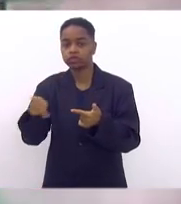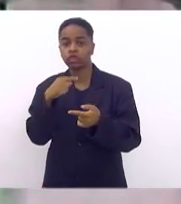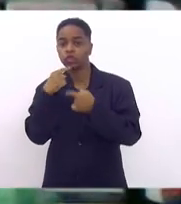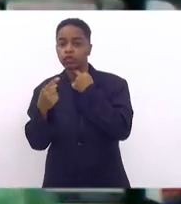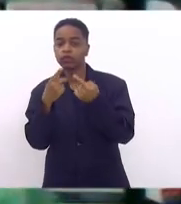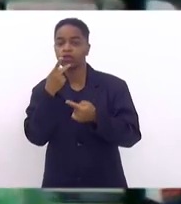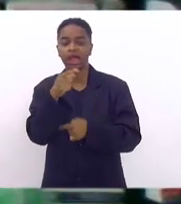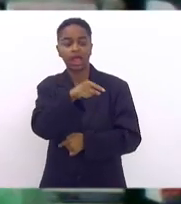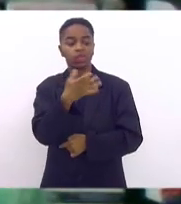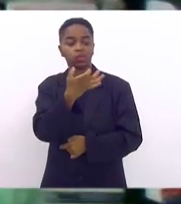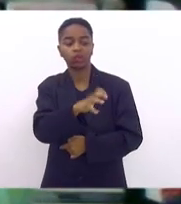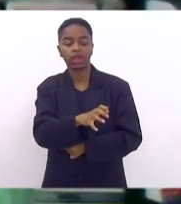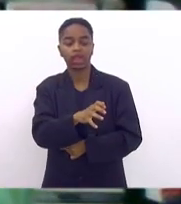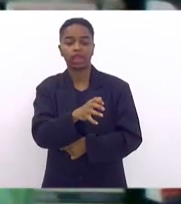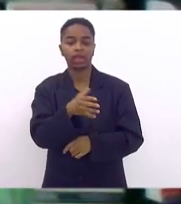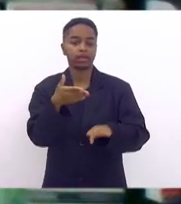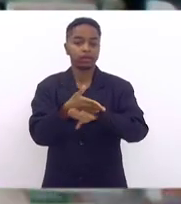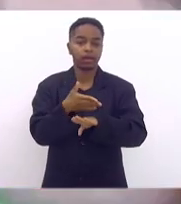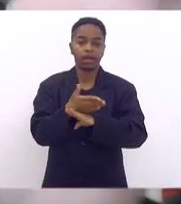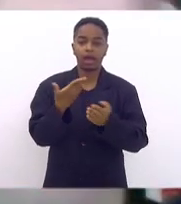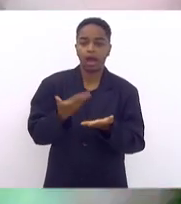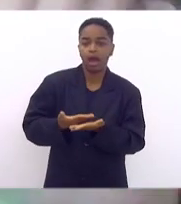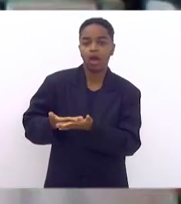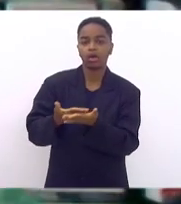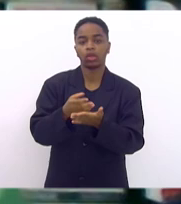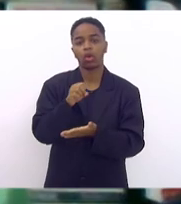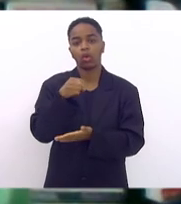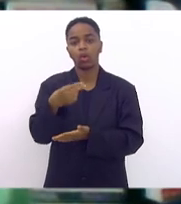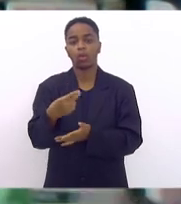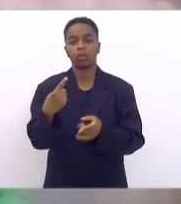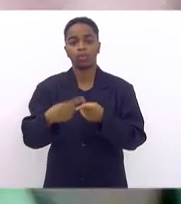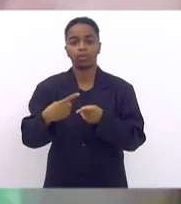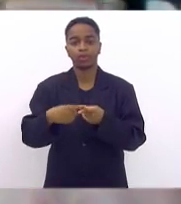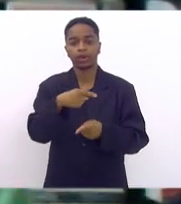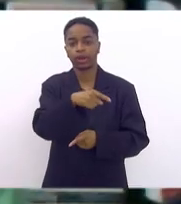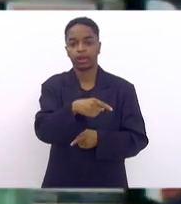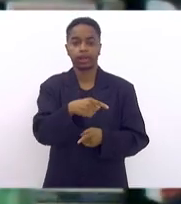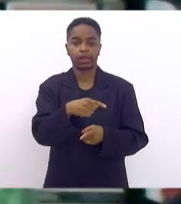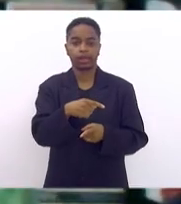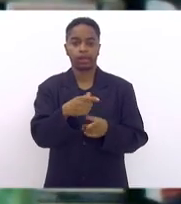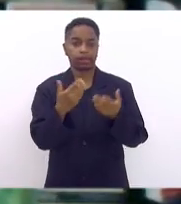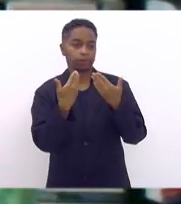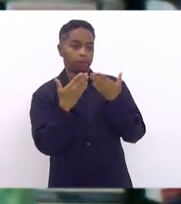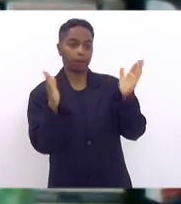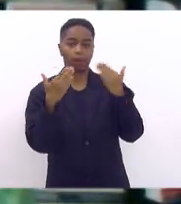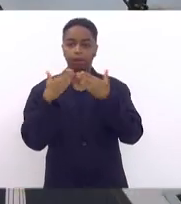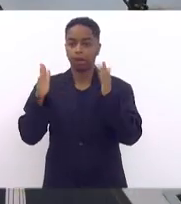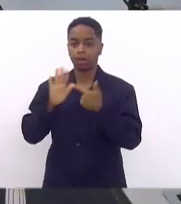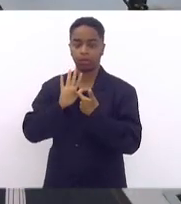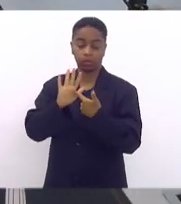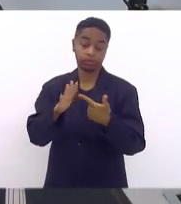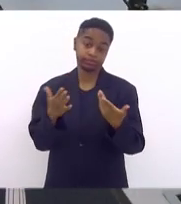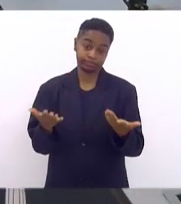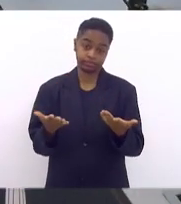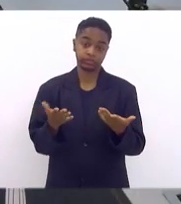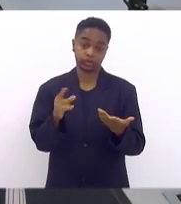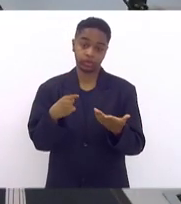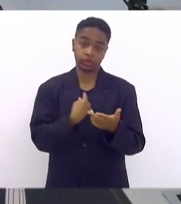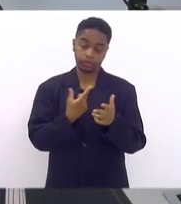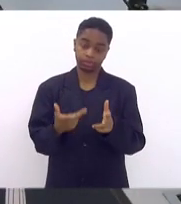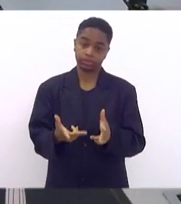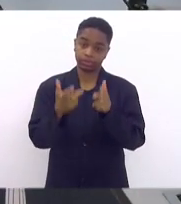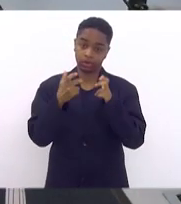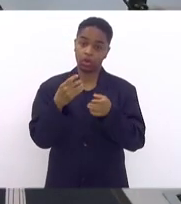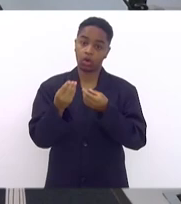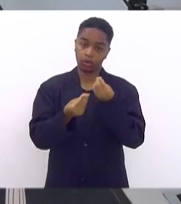faltando porque ela não quer ver a aula, ou então porque ela é mais dada e coisas assim. E aí a gente vê um nível